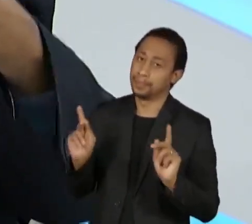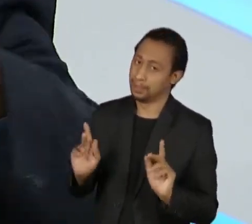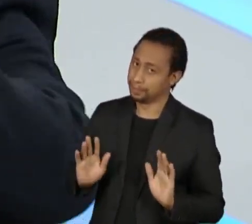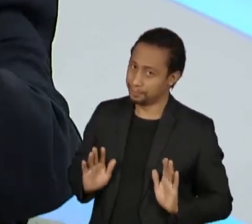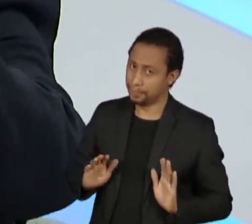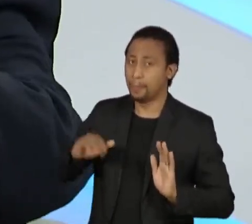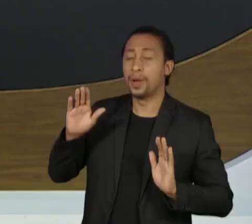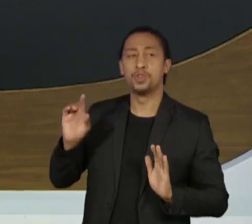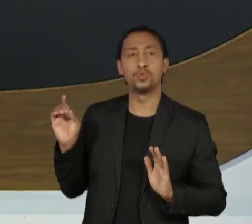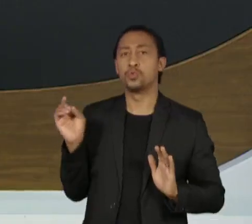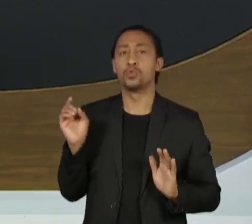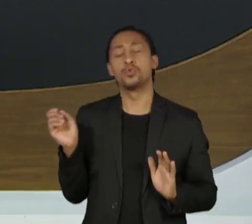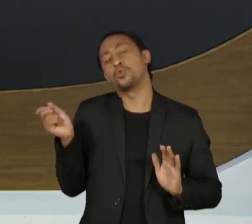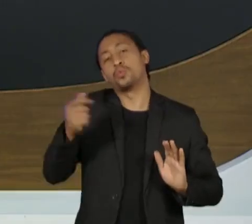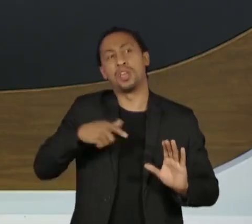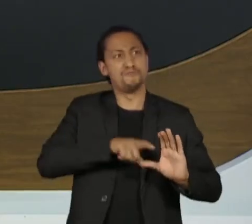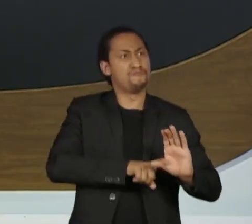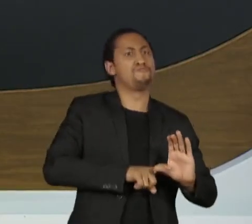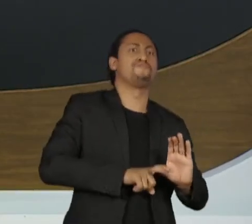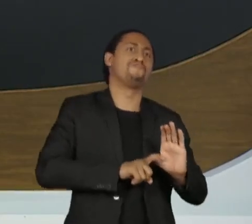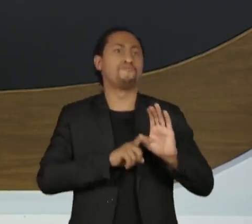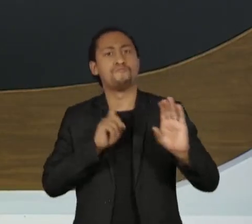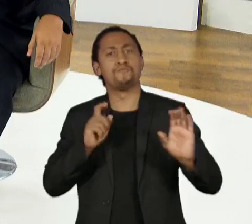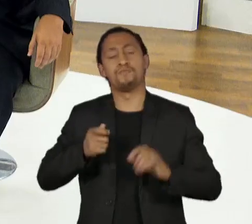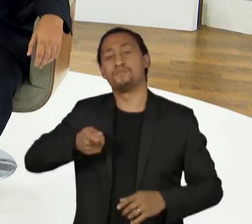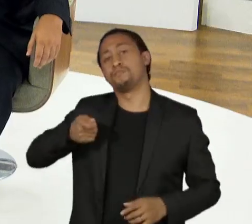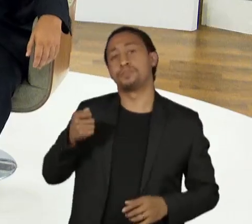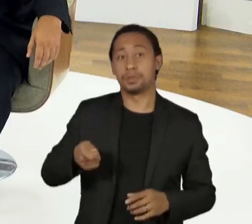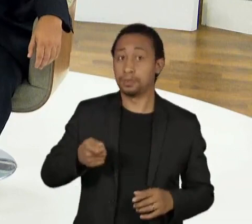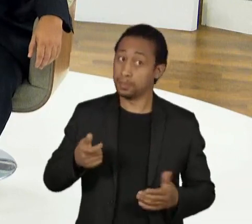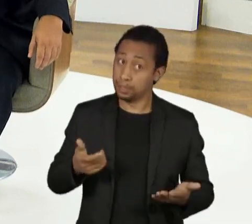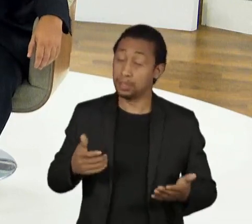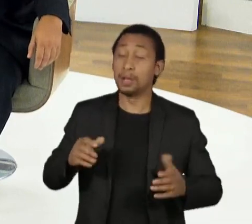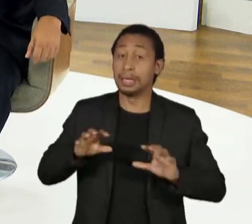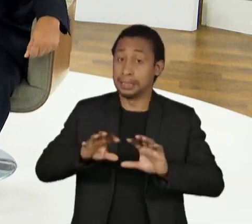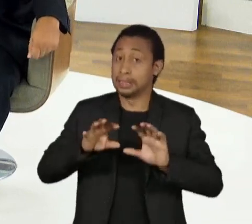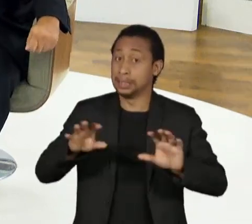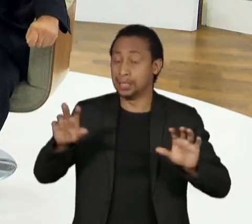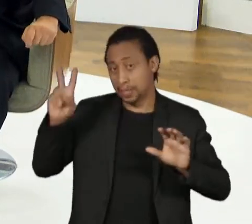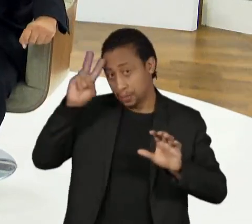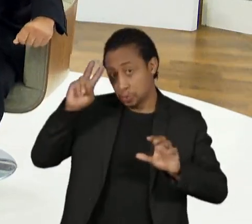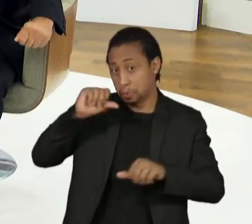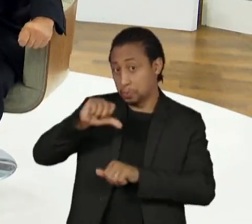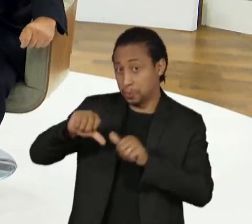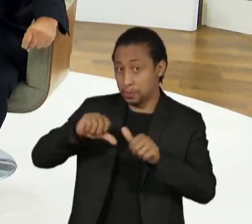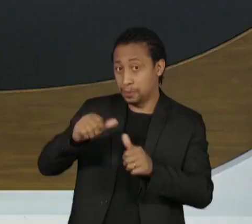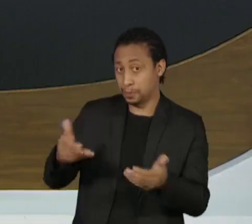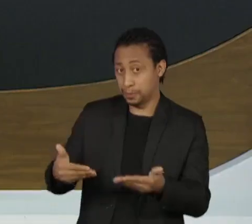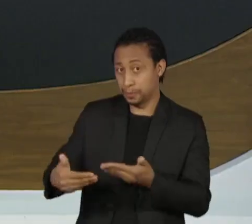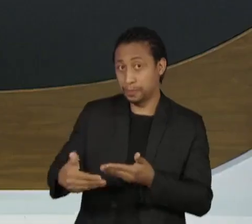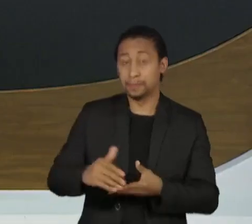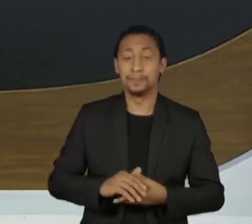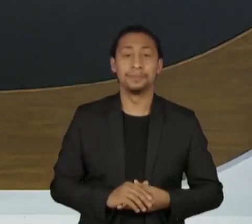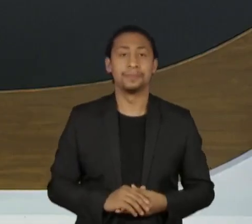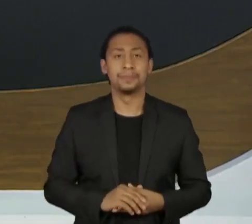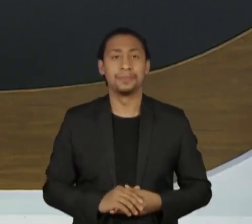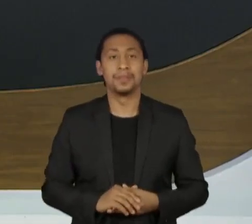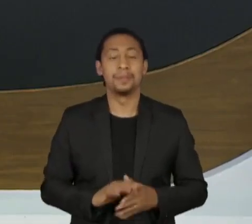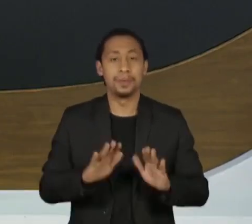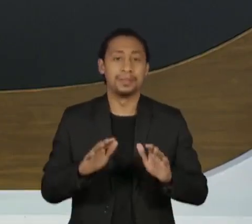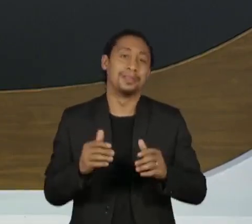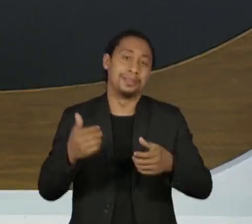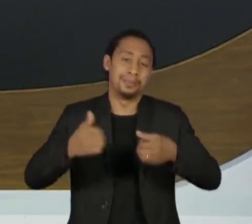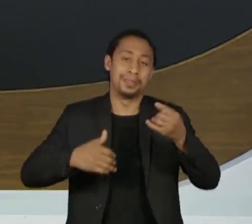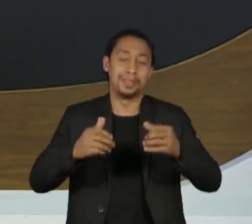suposta autonomia absolutista que conduziu a muitas distorções na história recente do Brasil. Então, antes de eu passar a palavra para o Frazão,